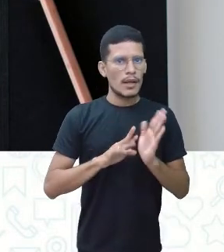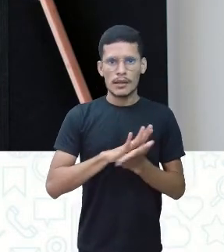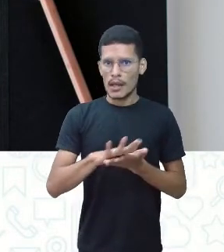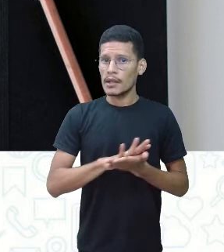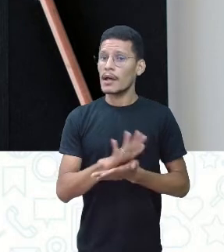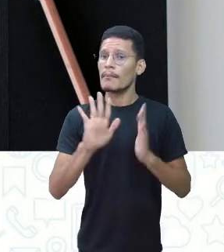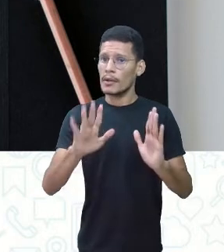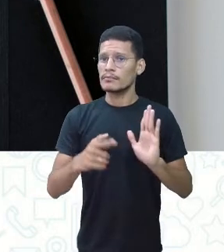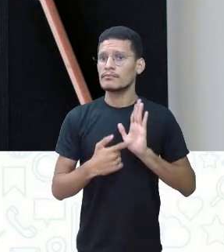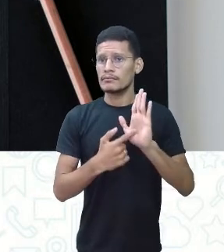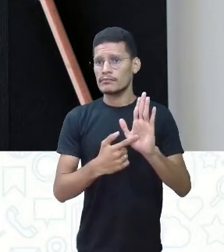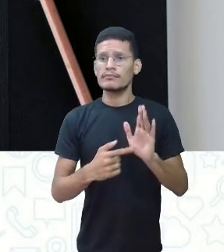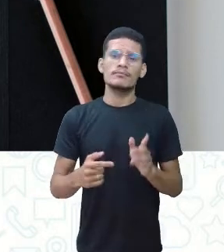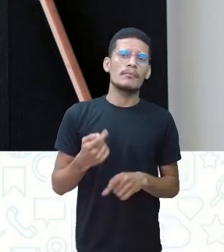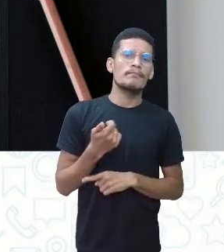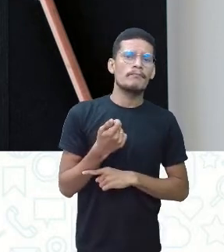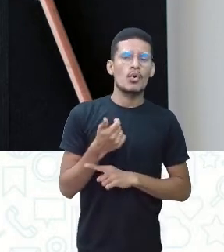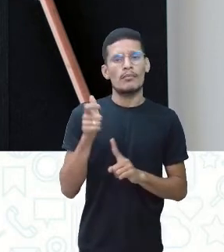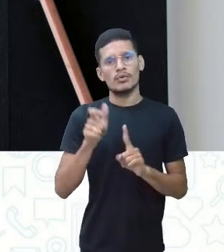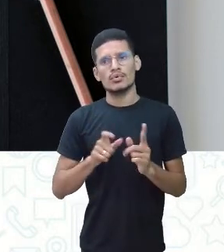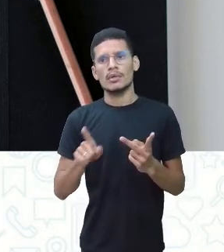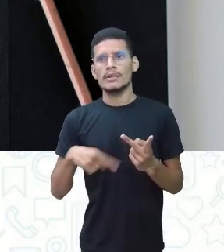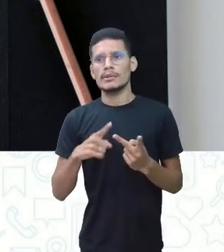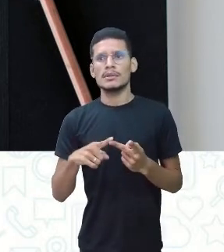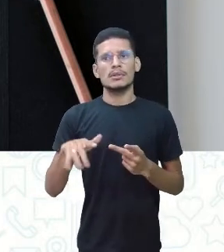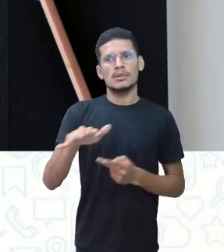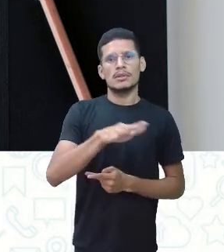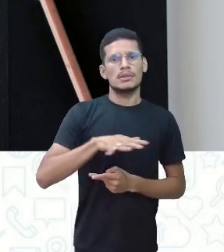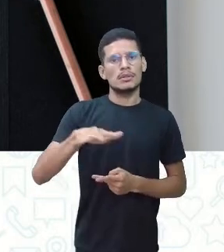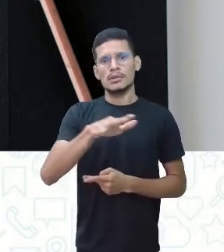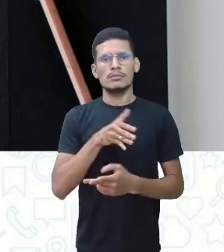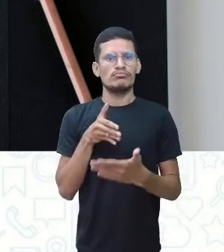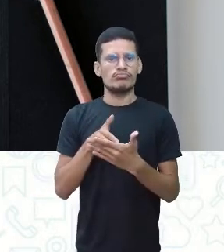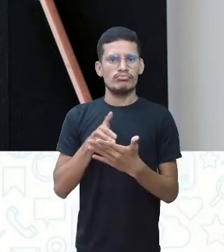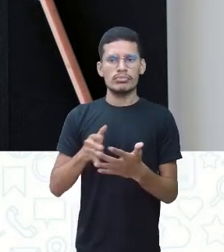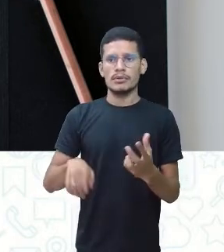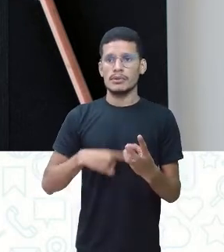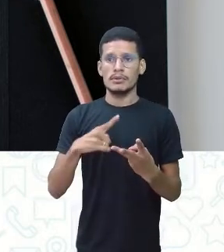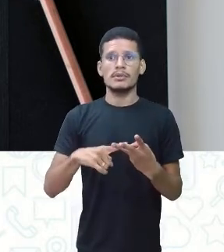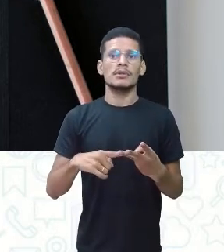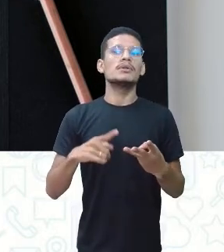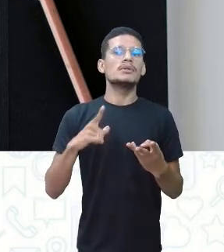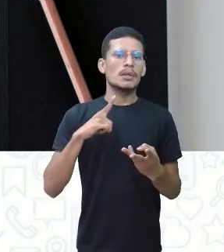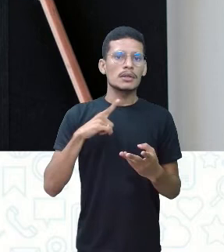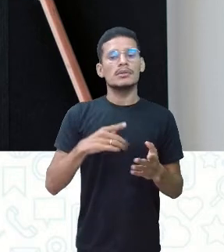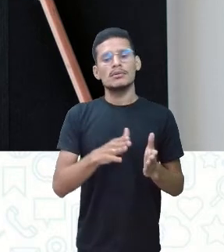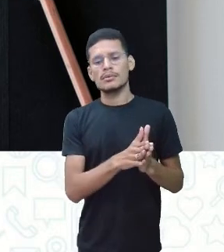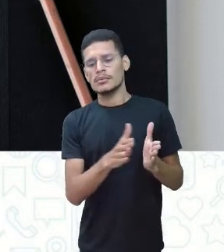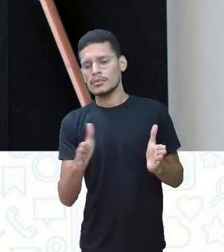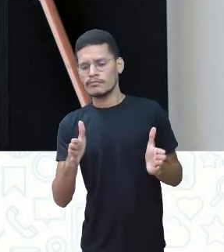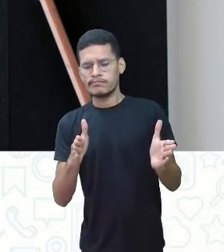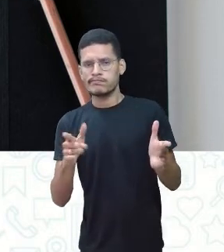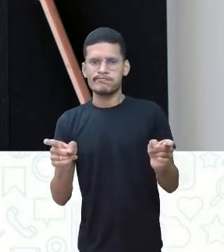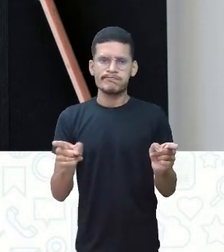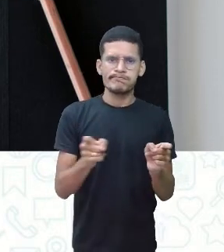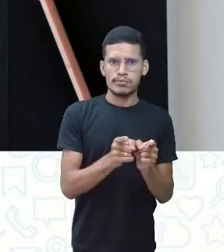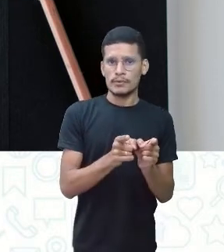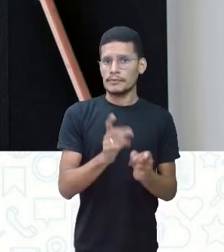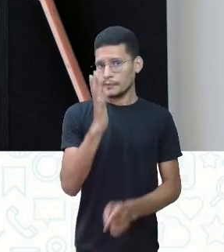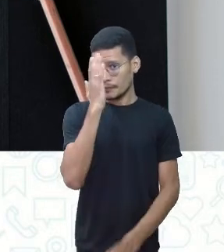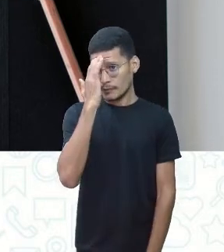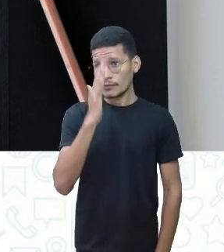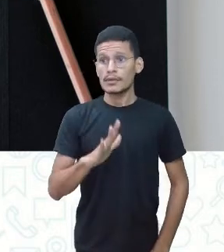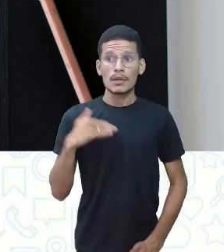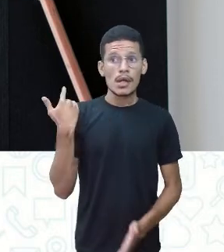conto apresente poucos personagens, espaço ou cenário limitado, recorte temporal reduzido. Então, até agora, a gente